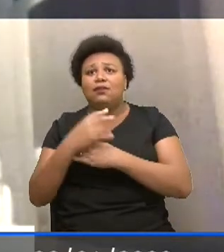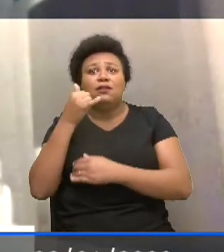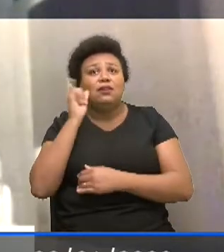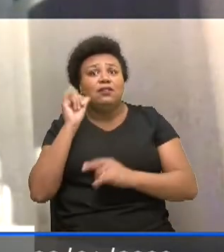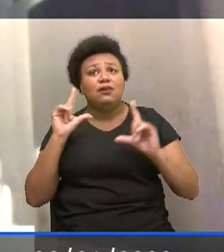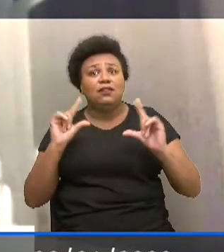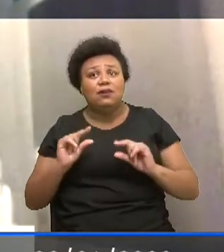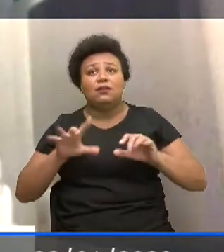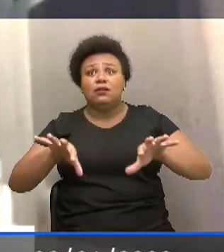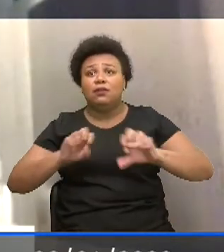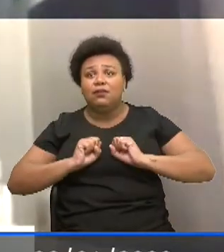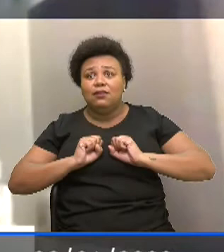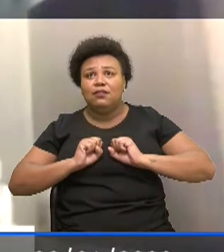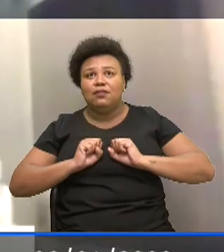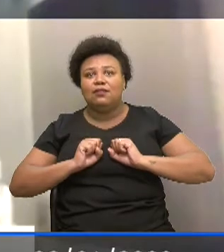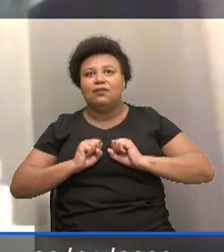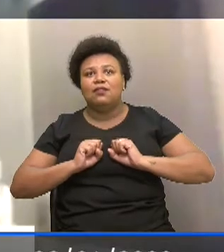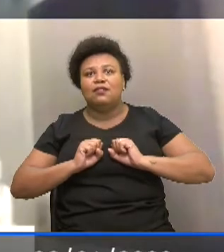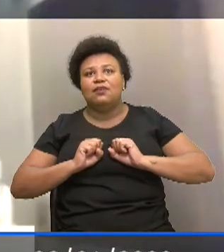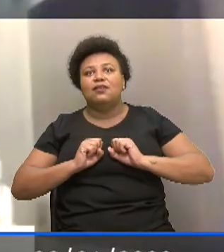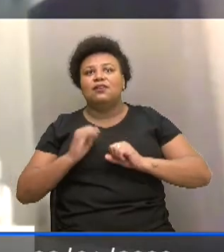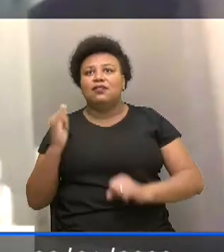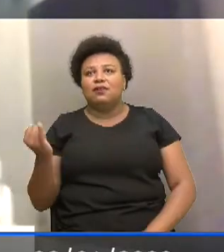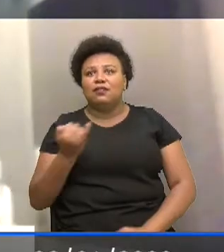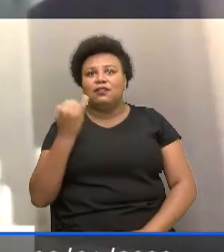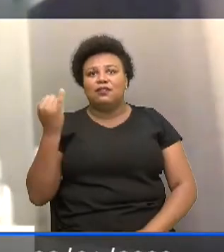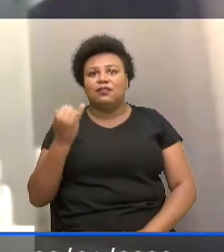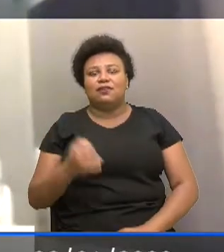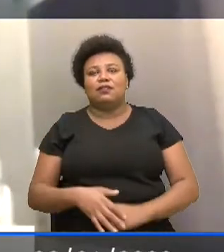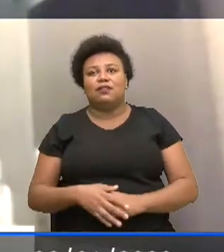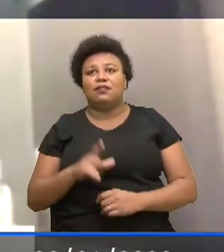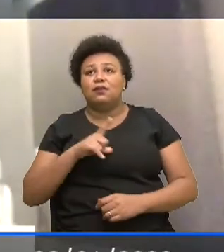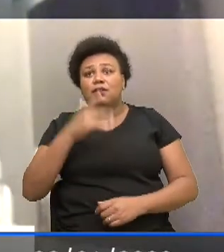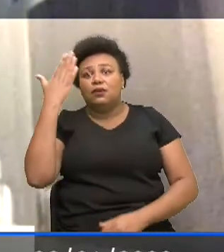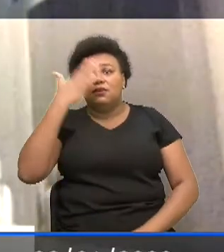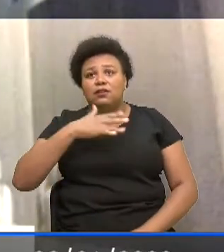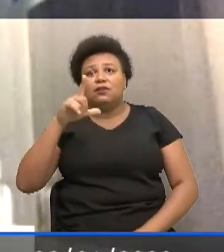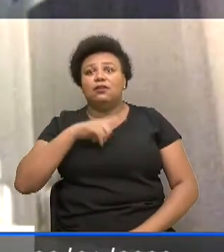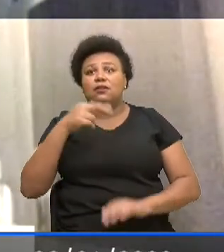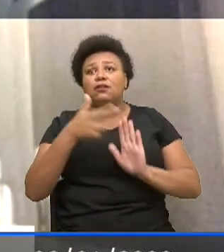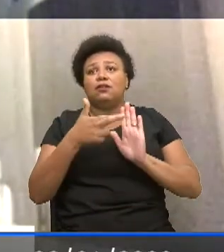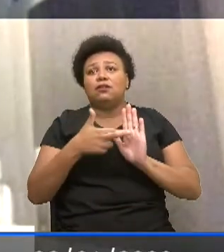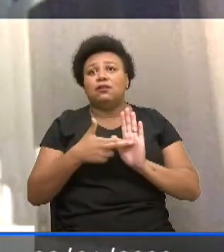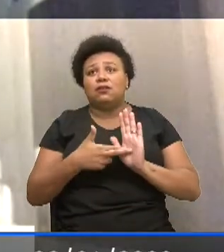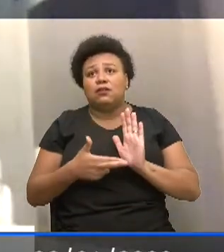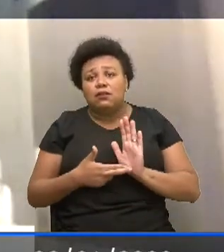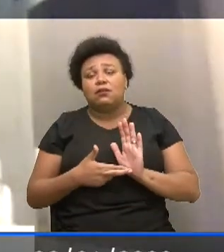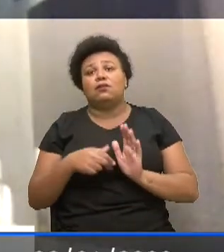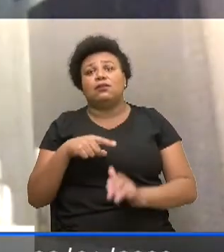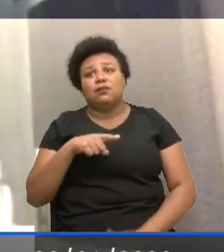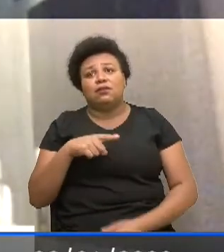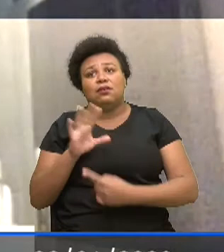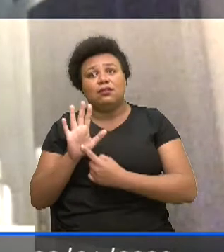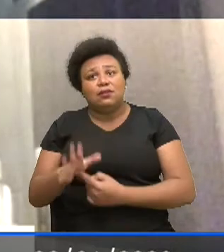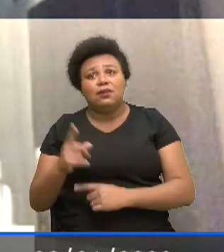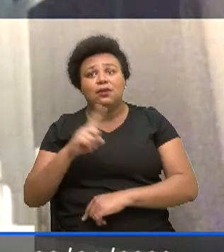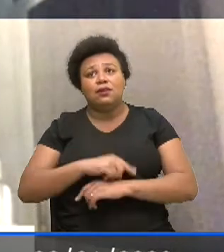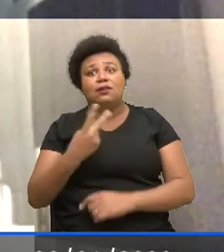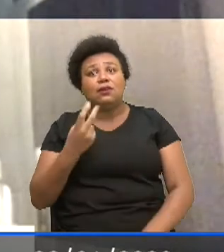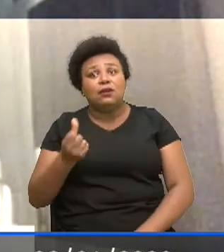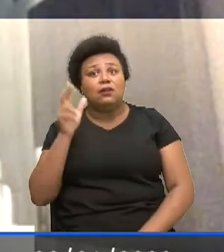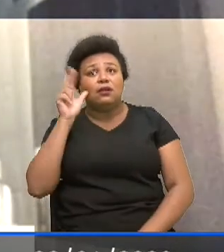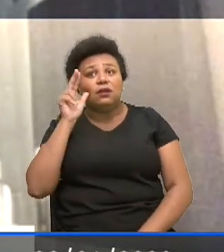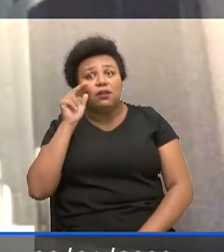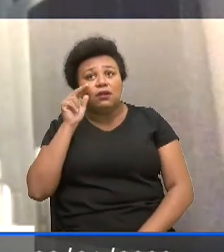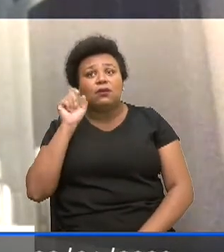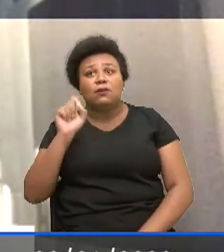possibilidade de transmissão. Ressalto que isso ficou constatado, inclusive veio num regramento apresentado no dia 26 de abril